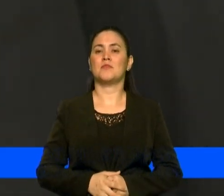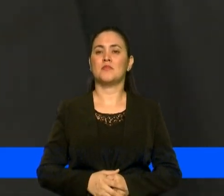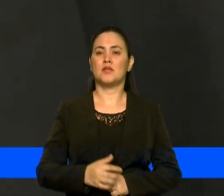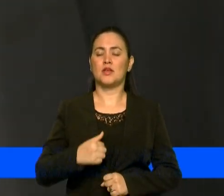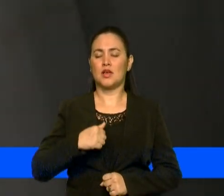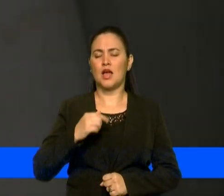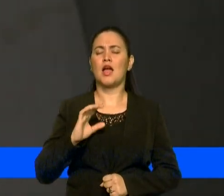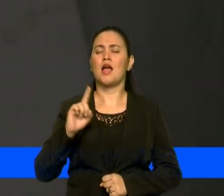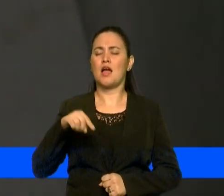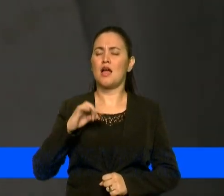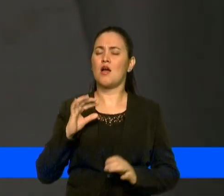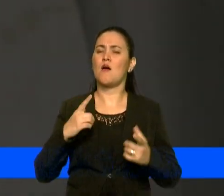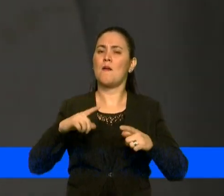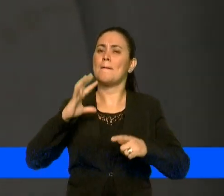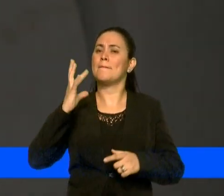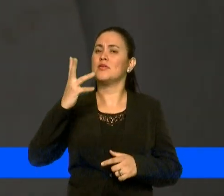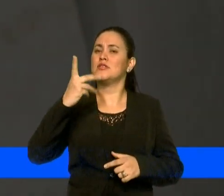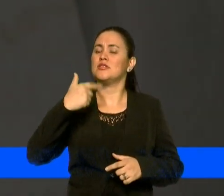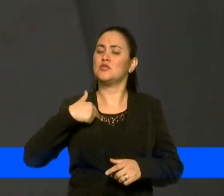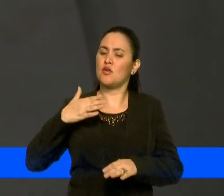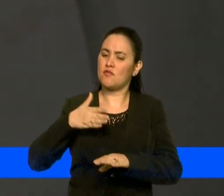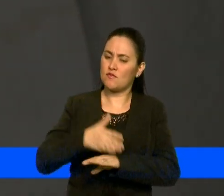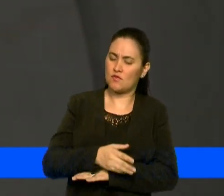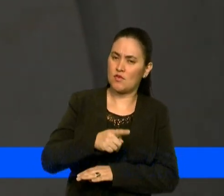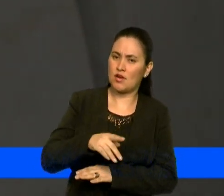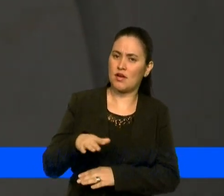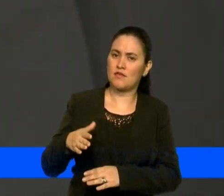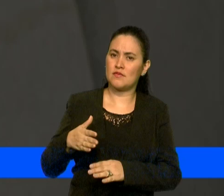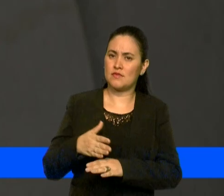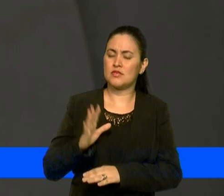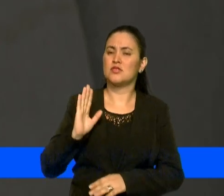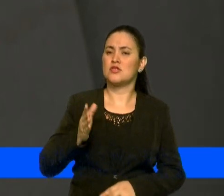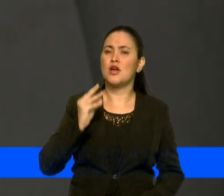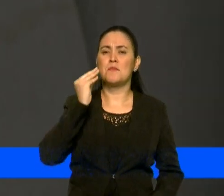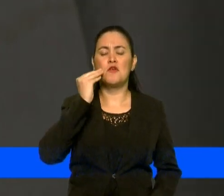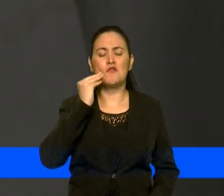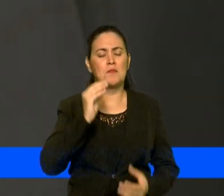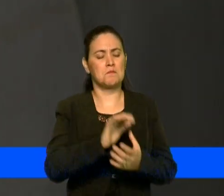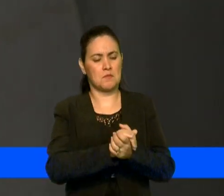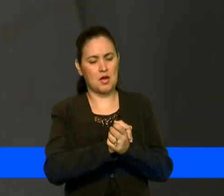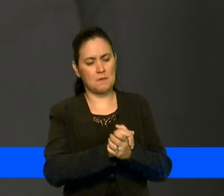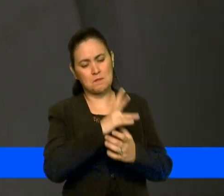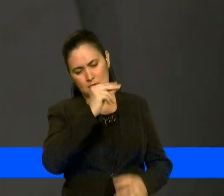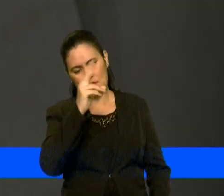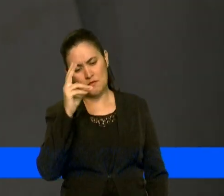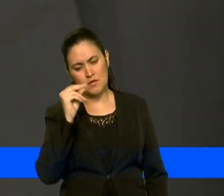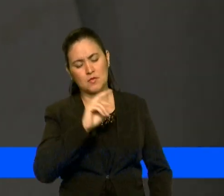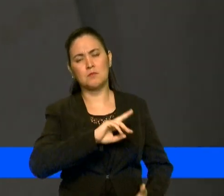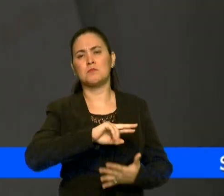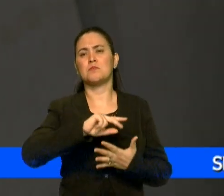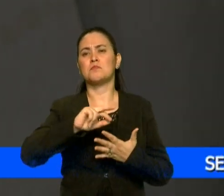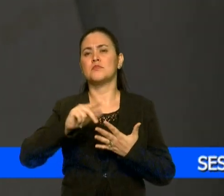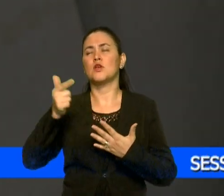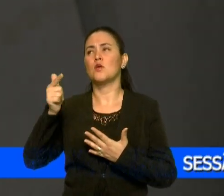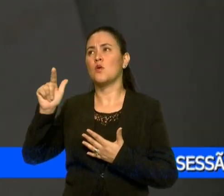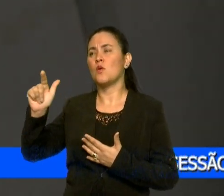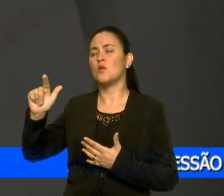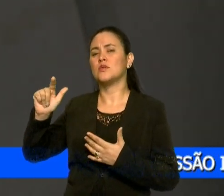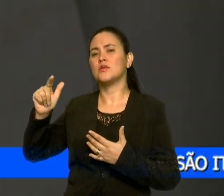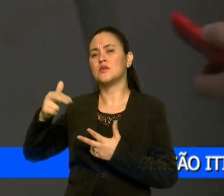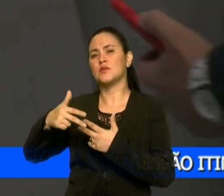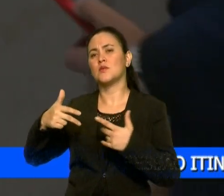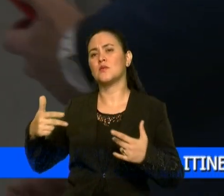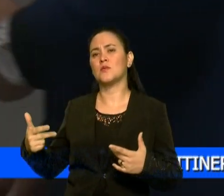lá, visitei já assim que cheguei aqui. Prefeito, você está de parabéns. Diversas outras coisas mais, pontos turísticos que você